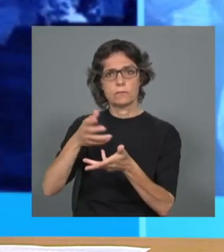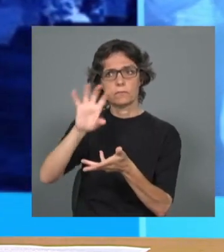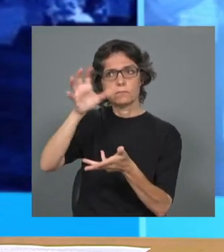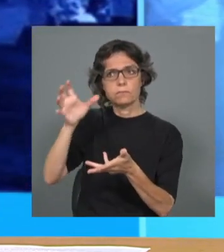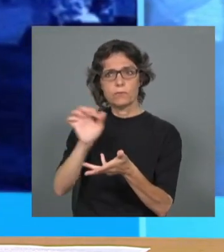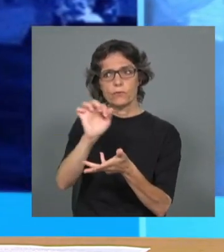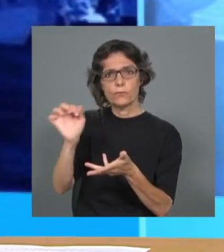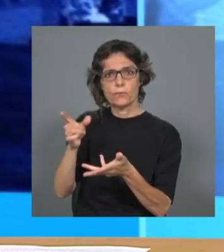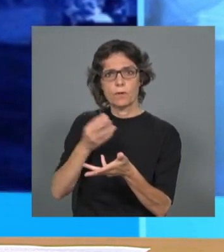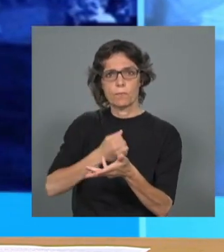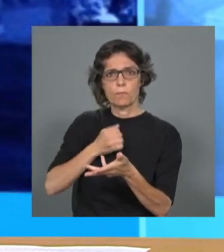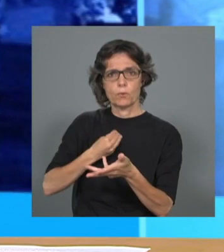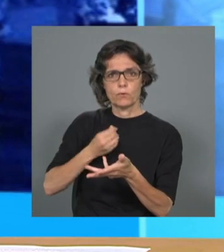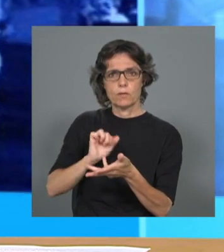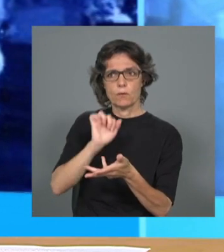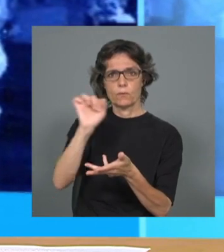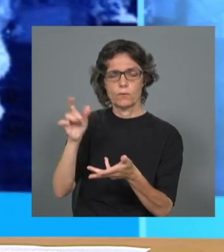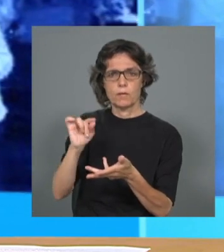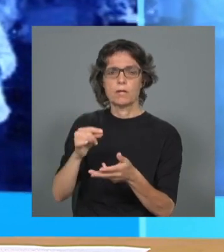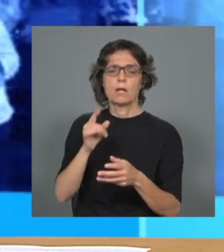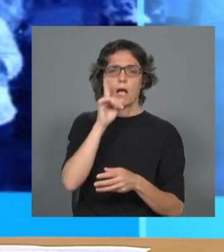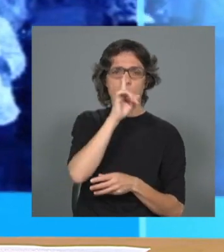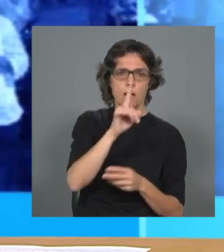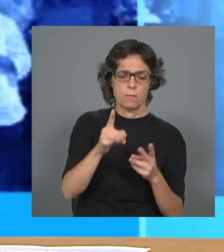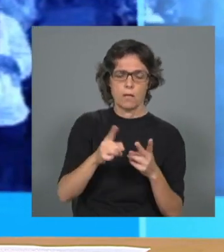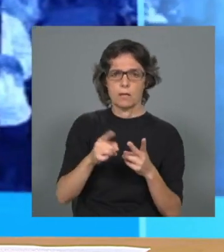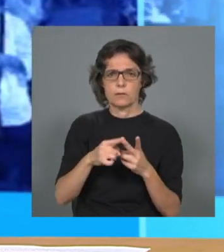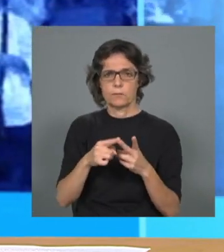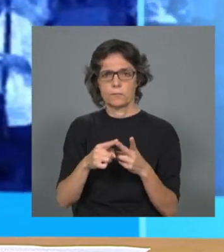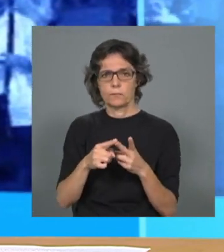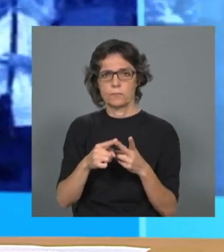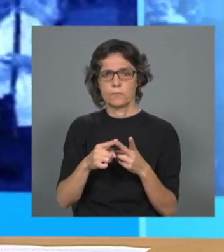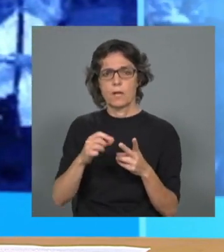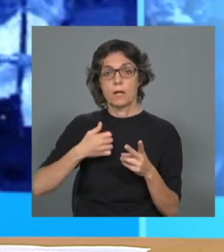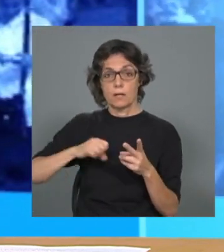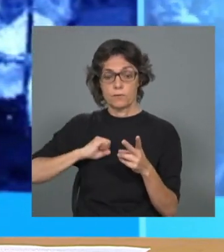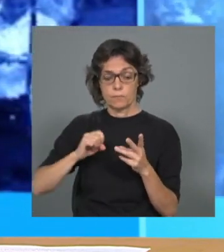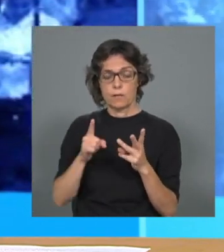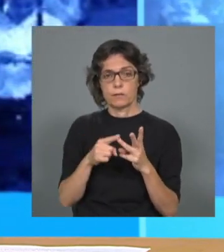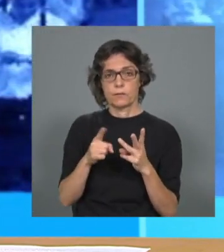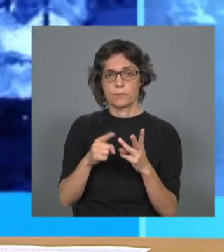das preocupações que têm, nomeadamente da Alemanha, da Espanha,